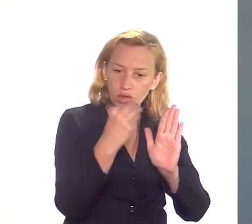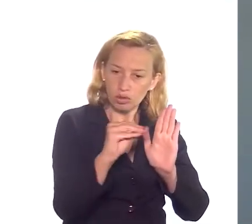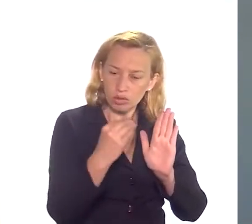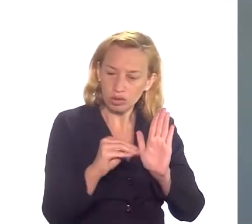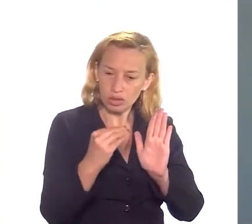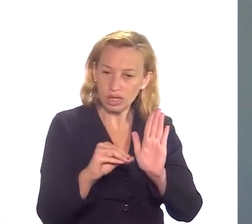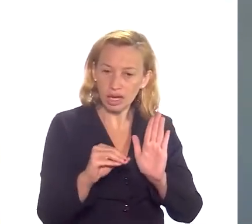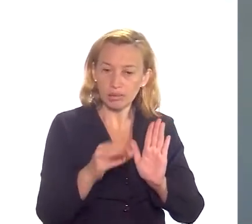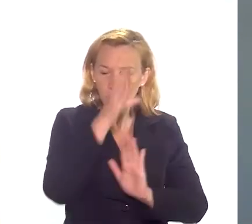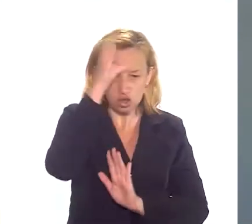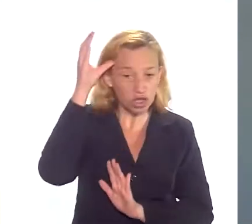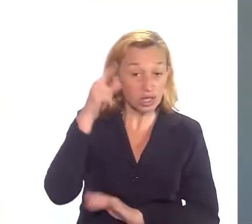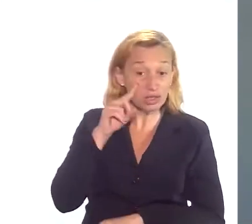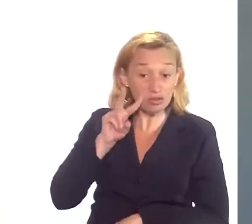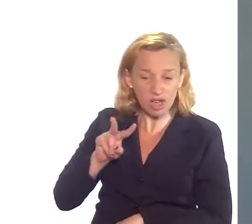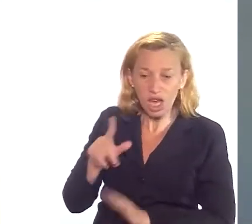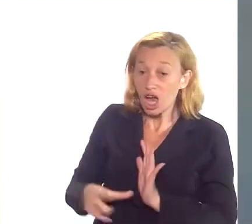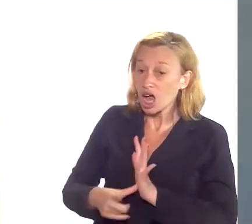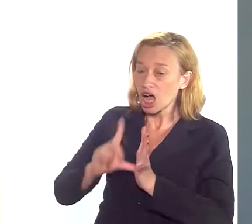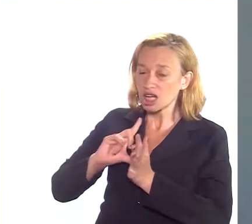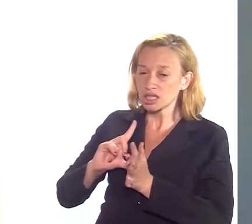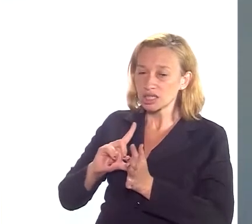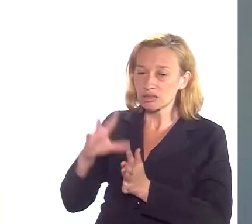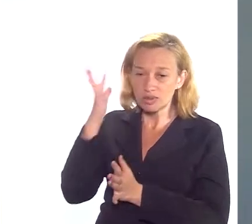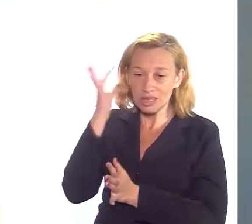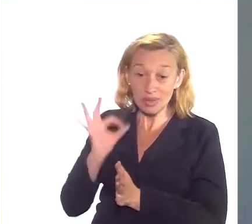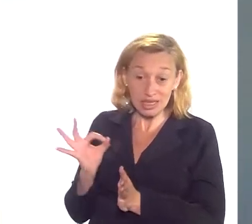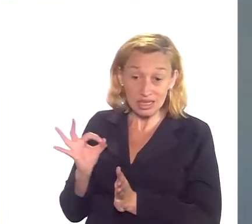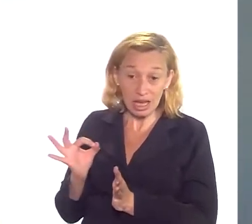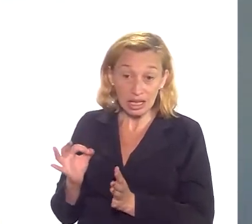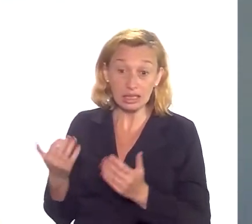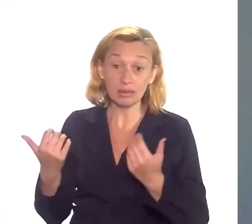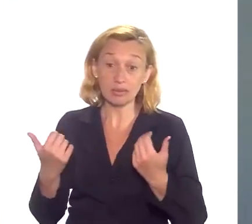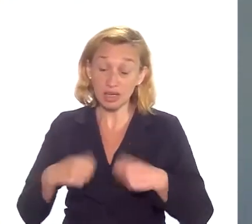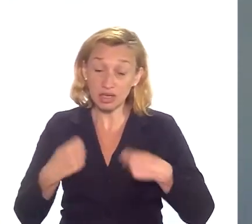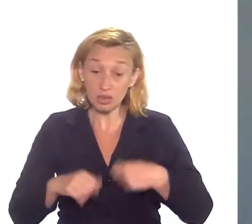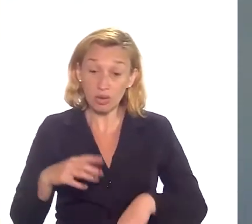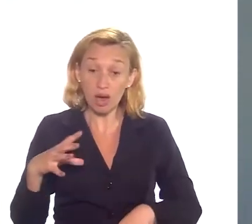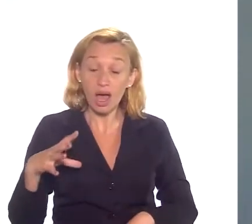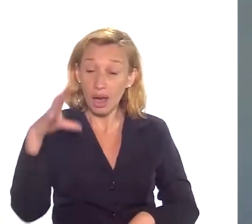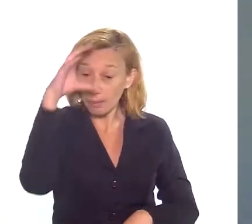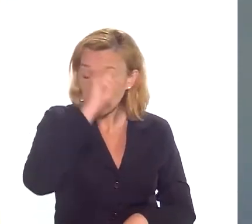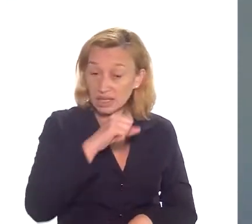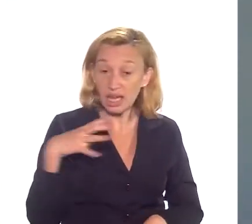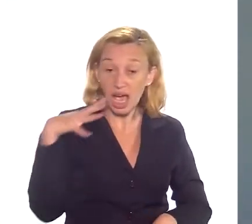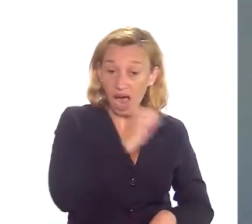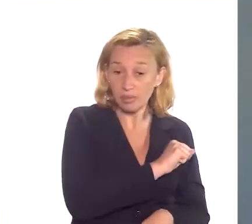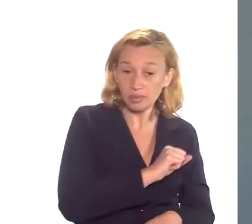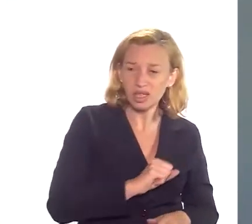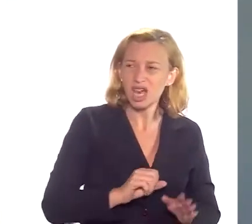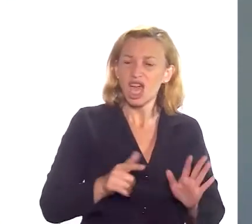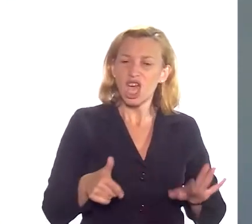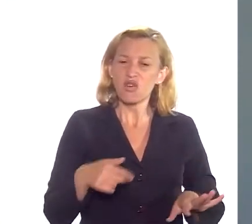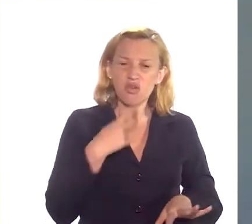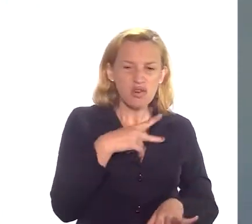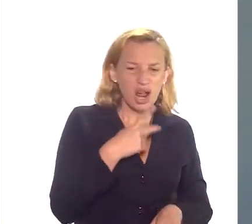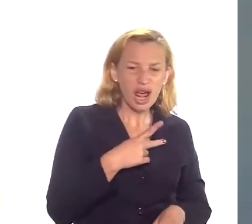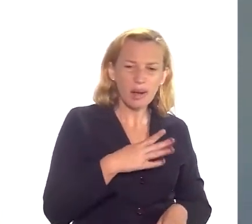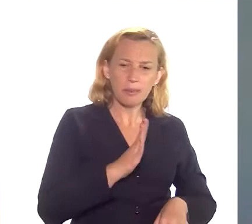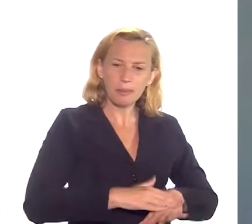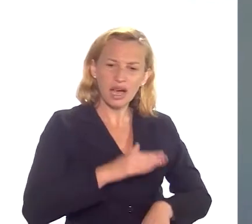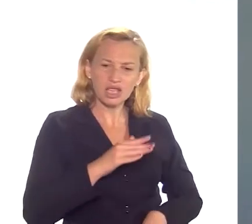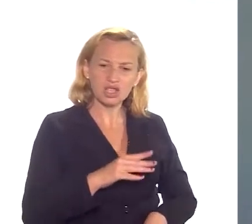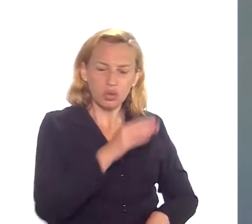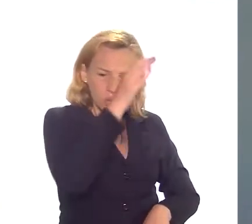de situações que surgiu para o empreendedor que antes ele não tinha, que ele se deparou com isso. Então, eu vou falar com o meu público mais no Instagram